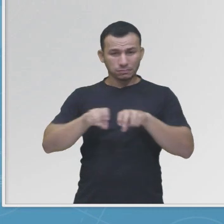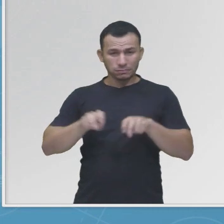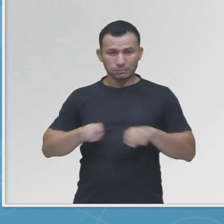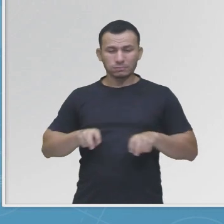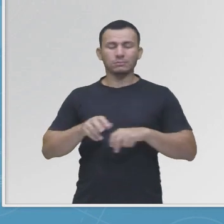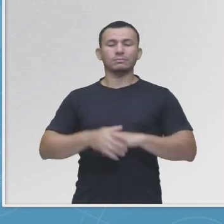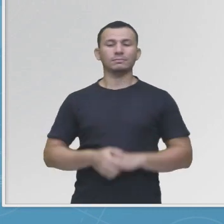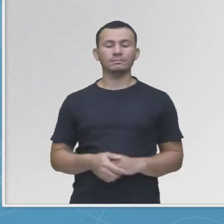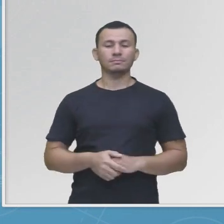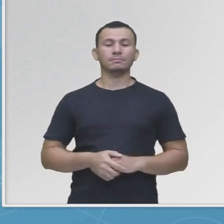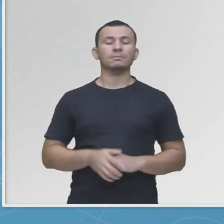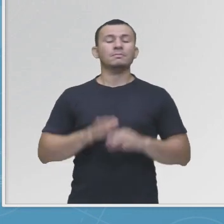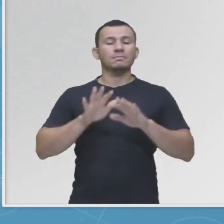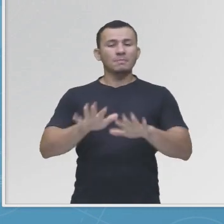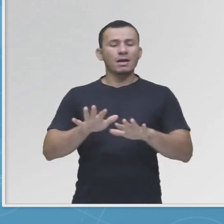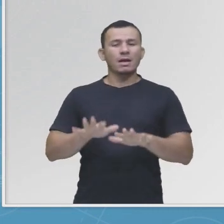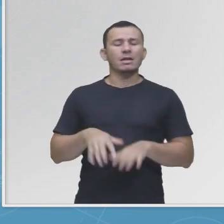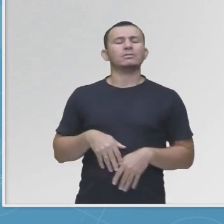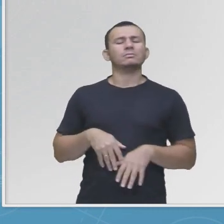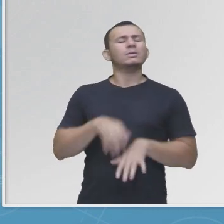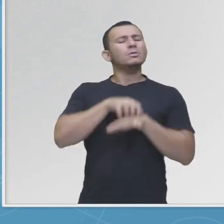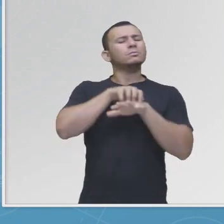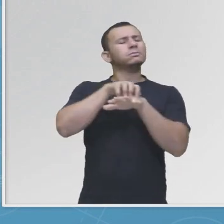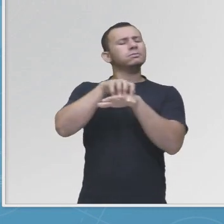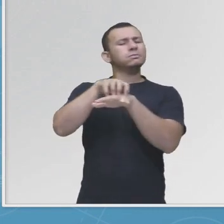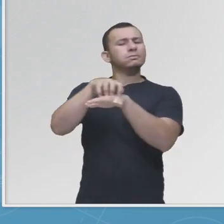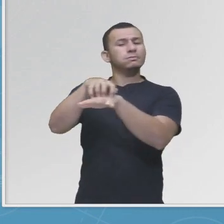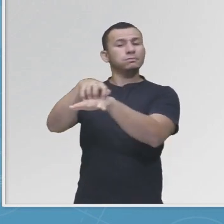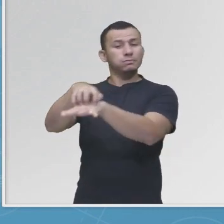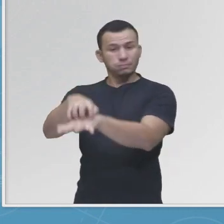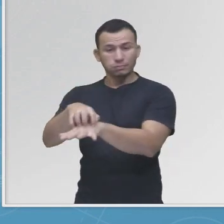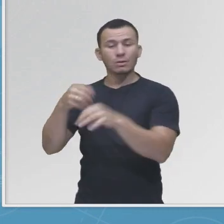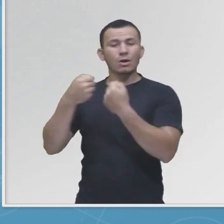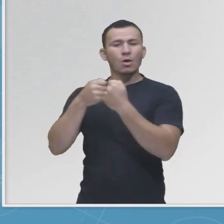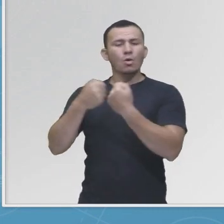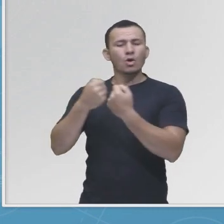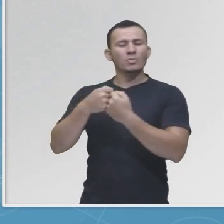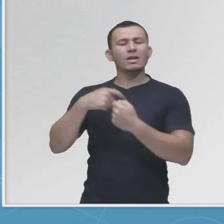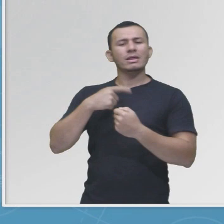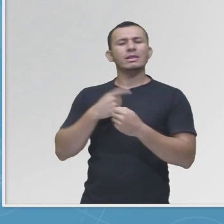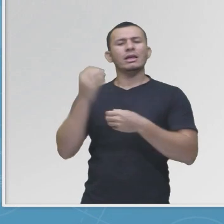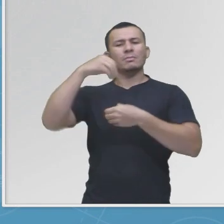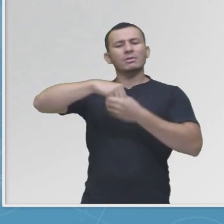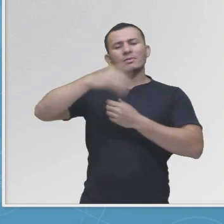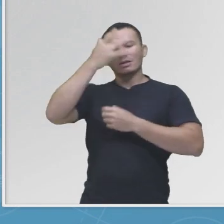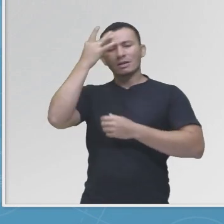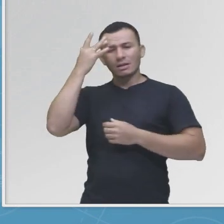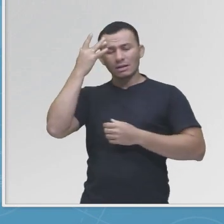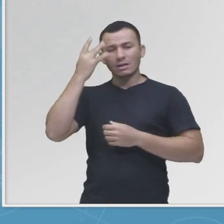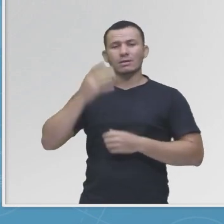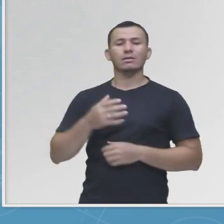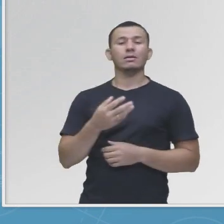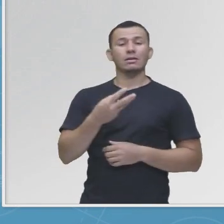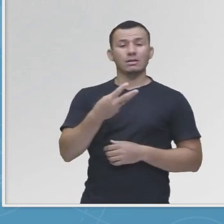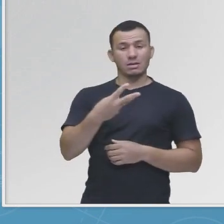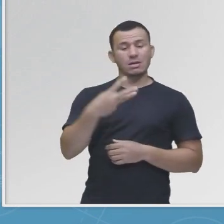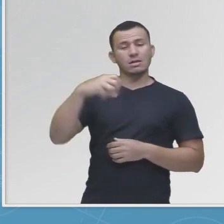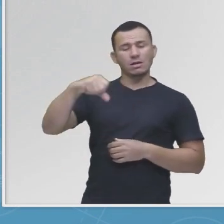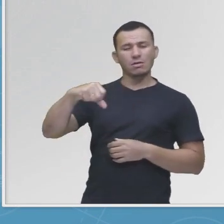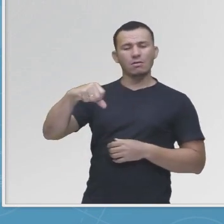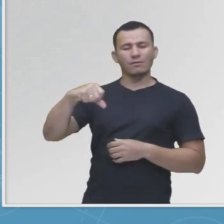disponíveis. Em determinada viagem, o ônibus estava transportando 39 passageiros.